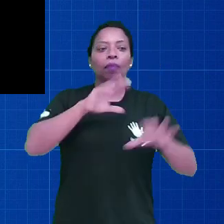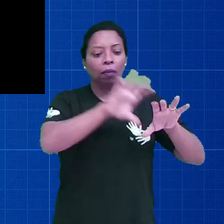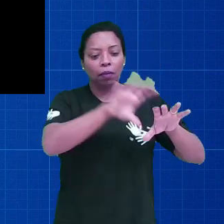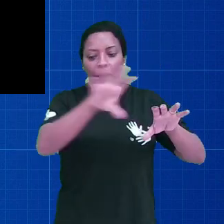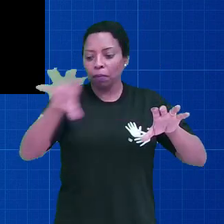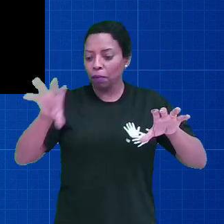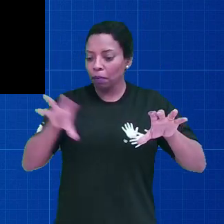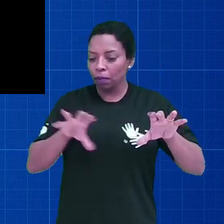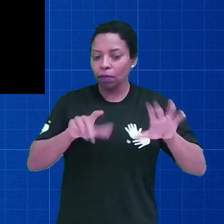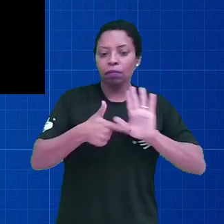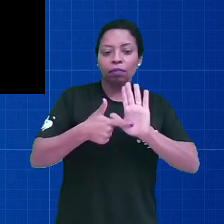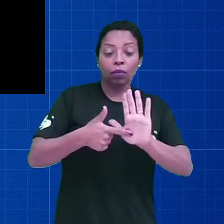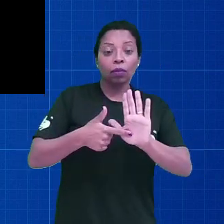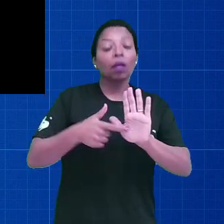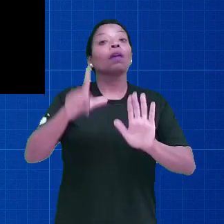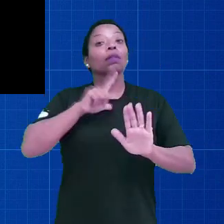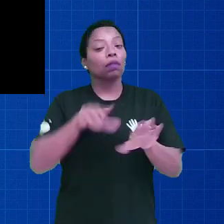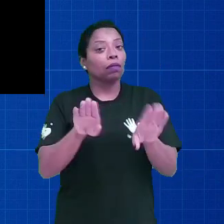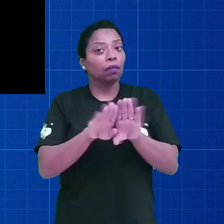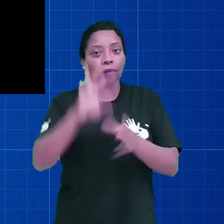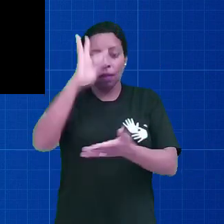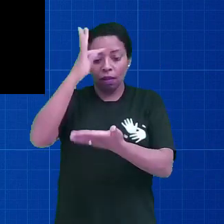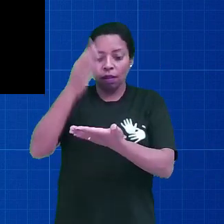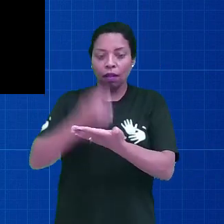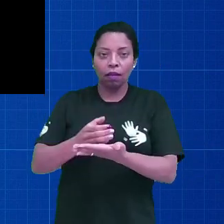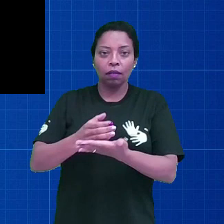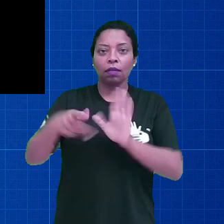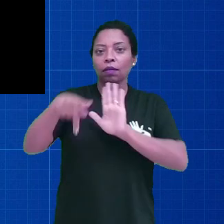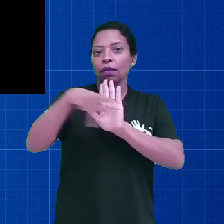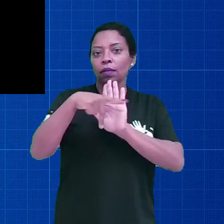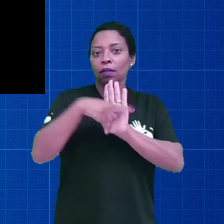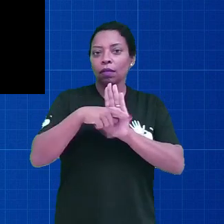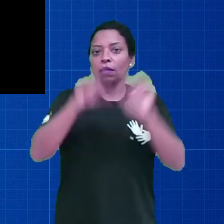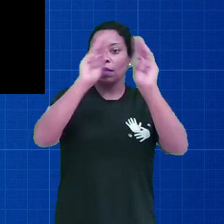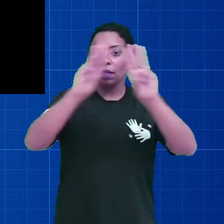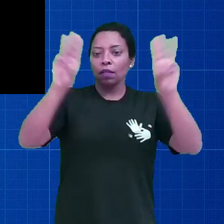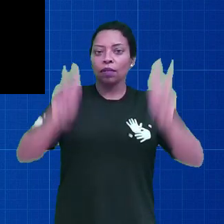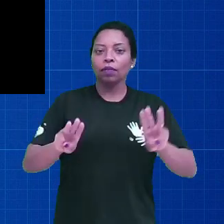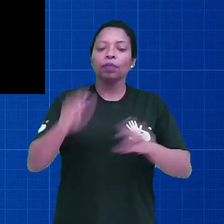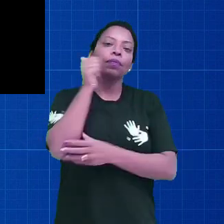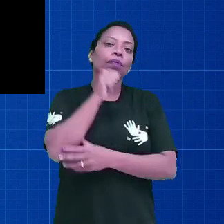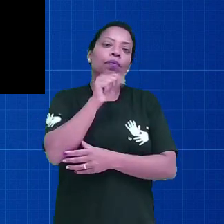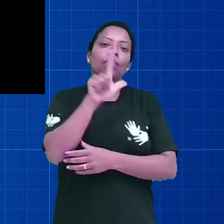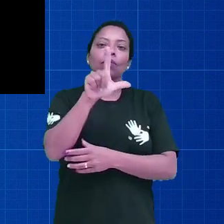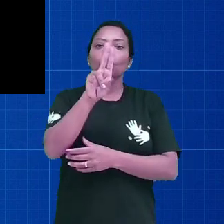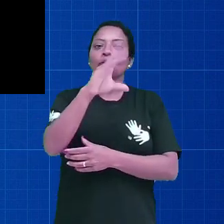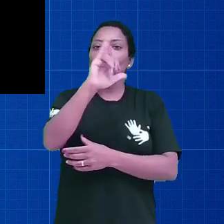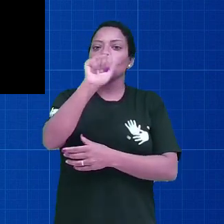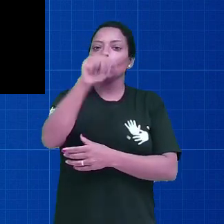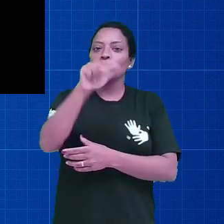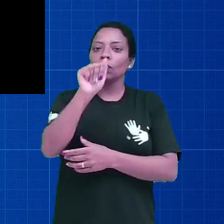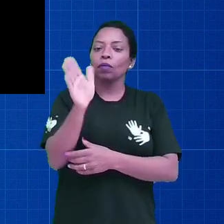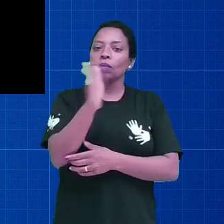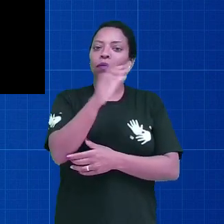um trabalho, uma tese, ali na Universidade Federal do Paraná, da Luciana Leal, que trata disso, as